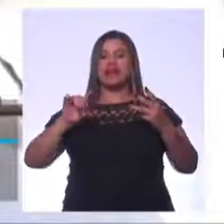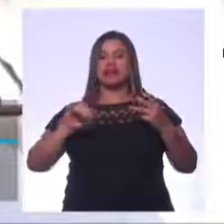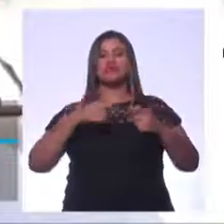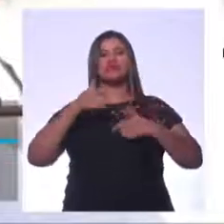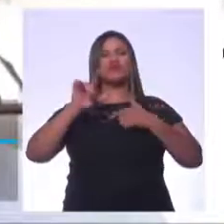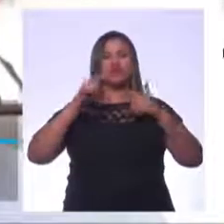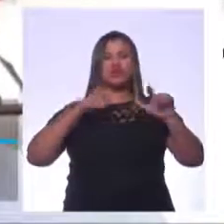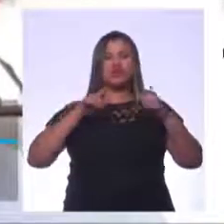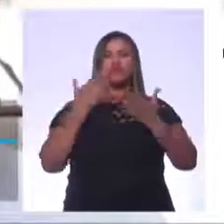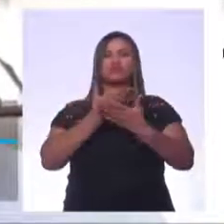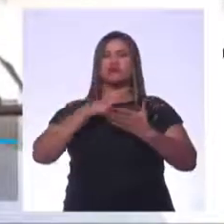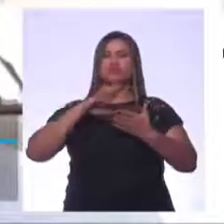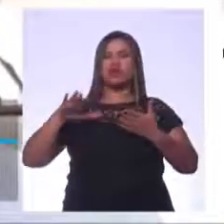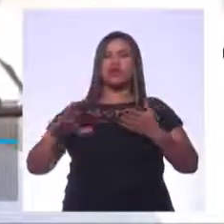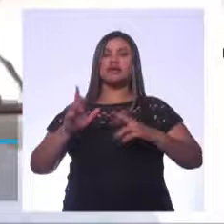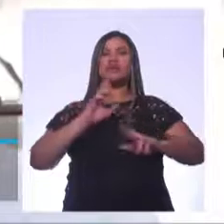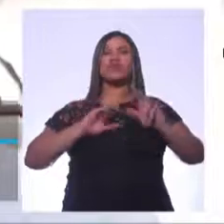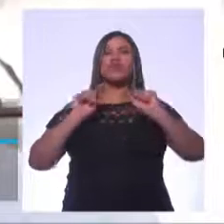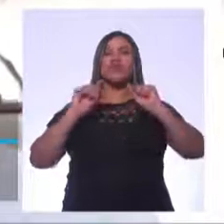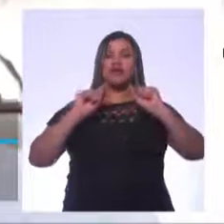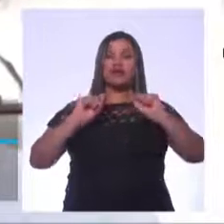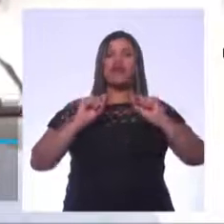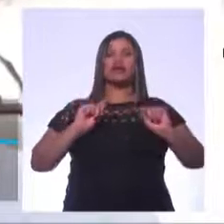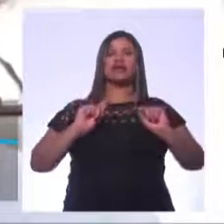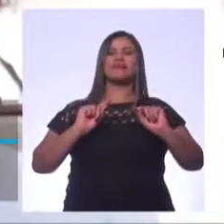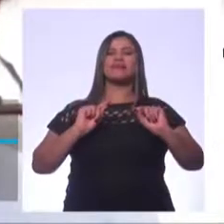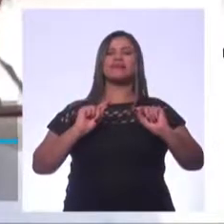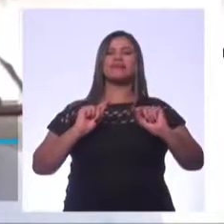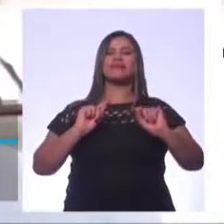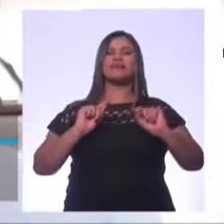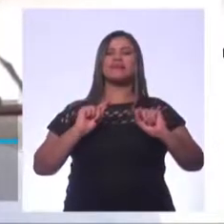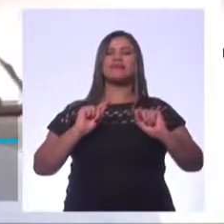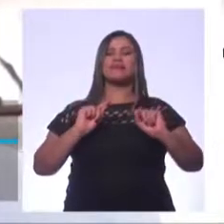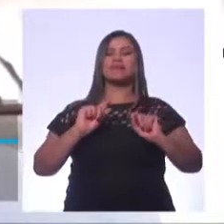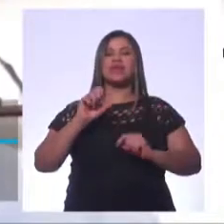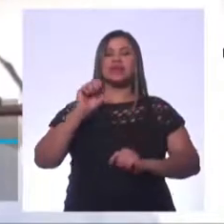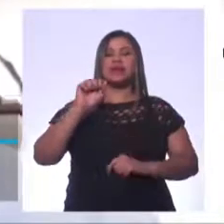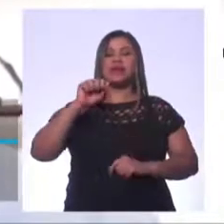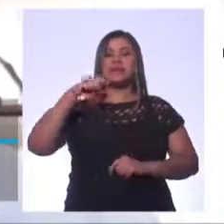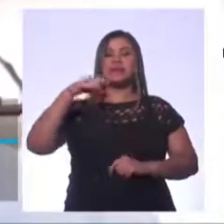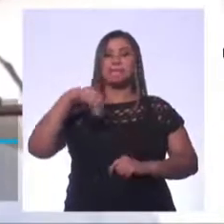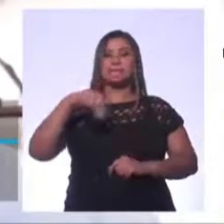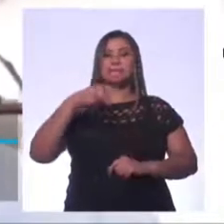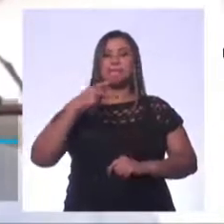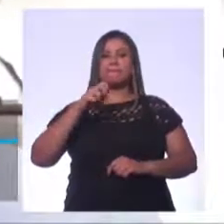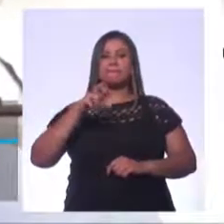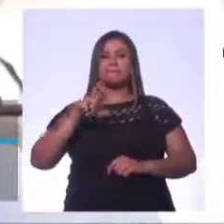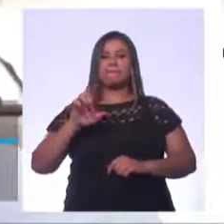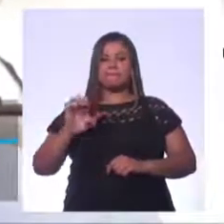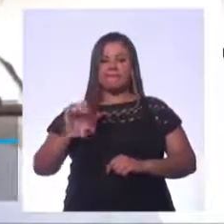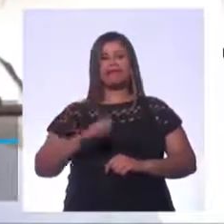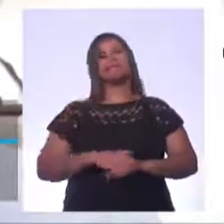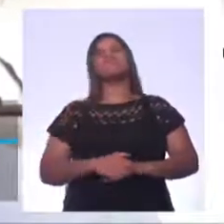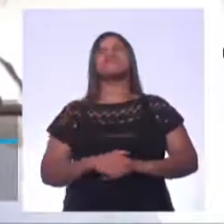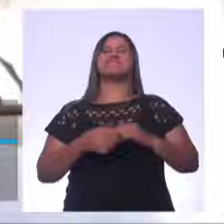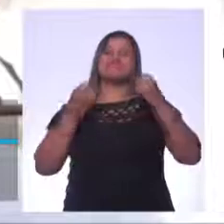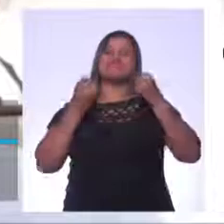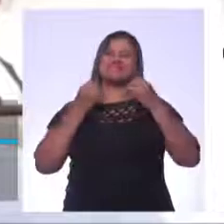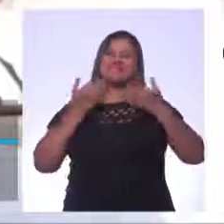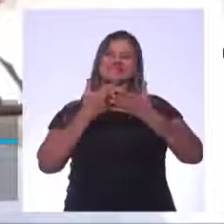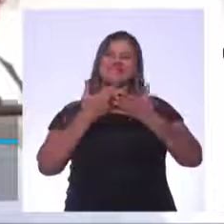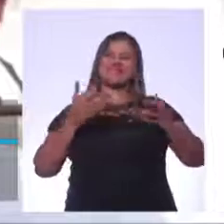outros inúmeros estudantes trouxeram para nós a resposta de hoje, que é ampere. Então, é muito bom ver essa interação que